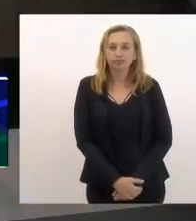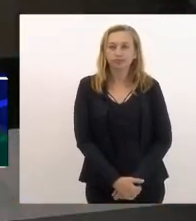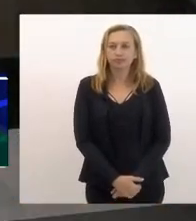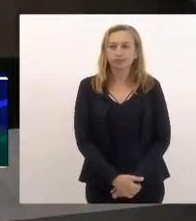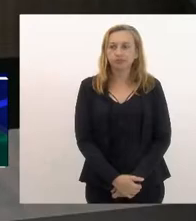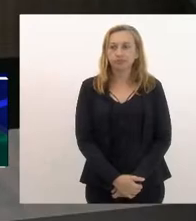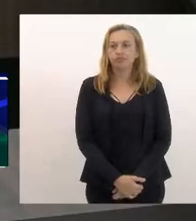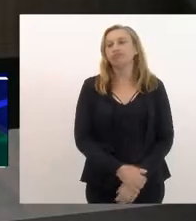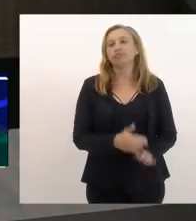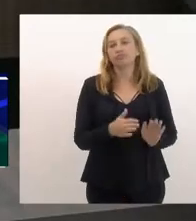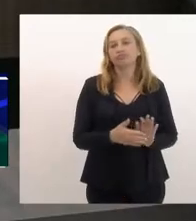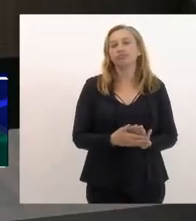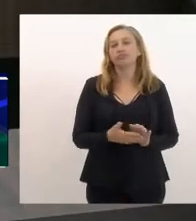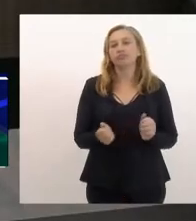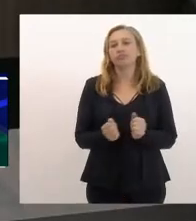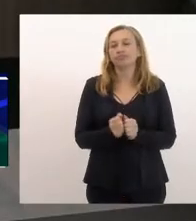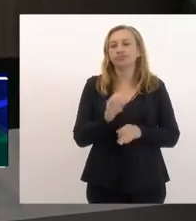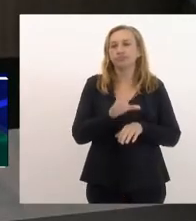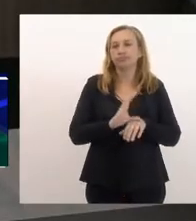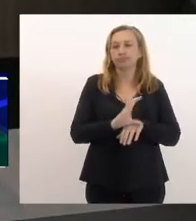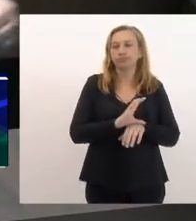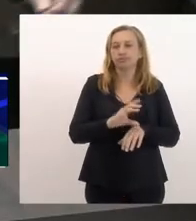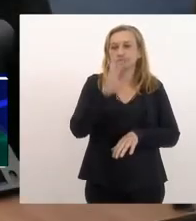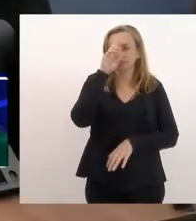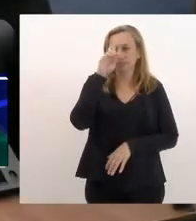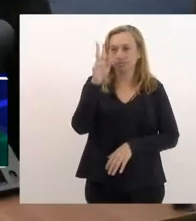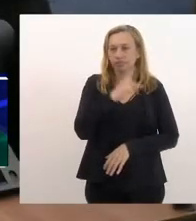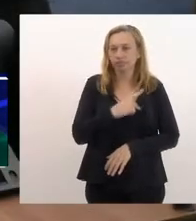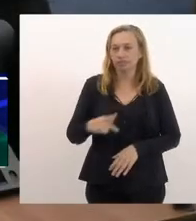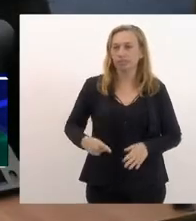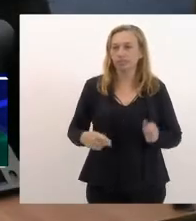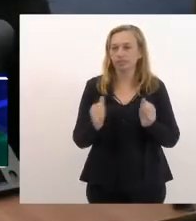Parecer pela constitucionalidade com emendas, senhor presidente.